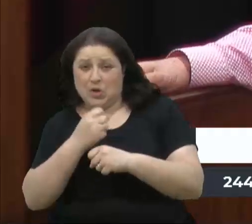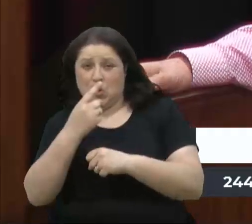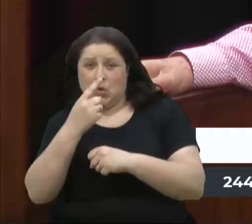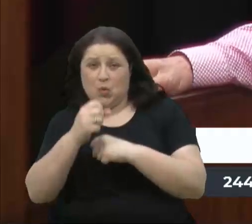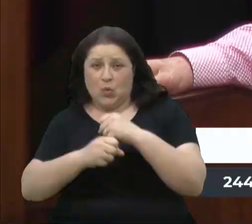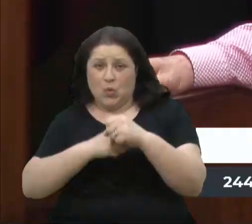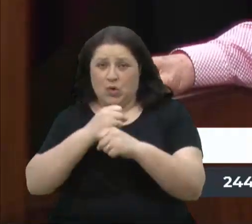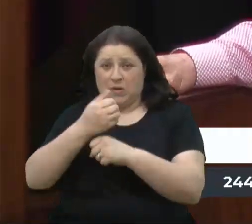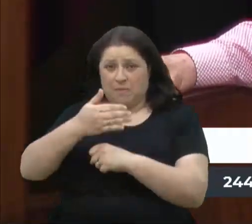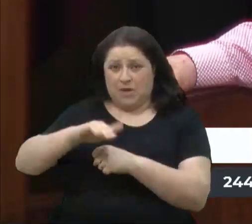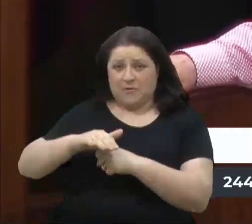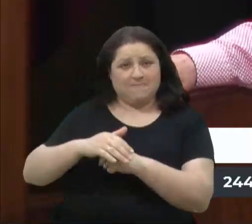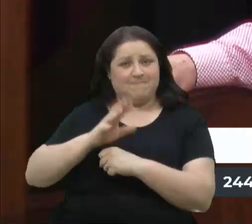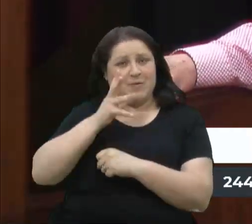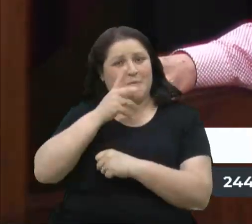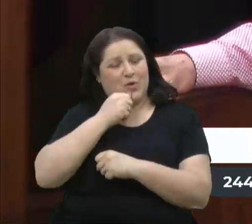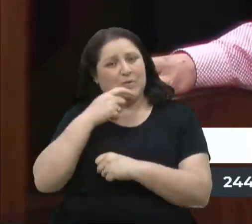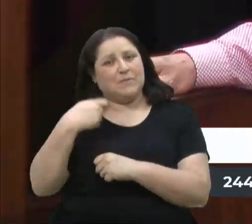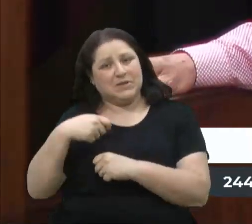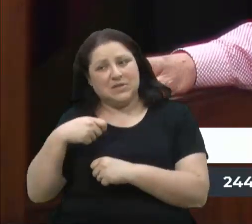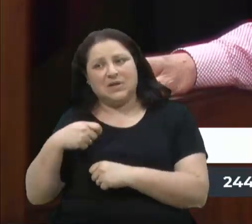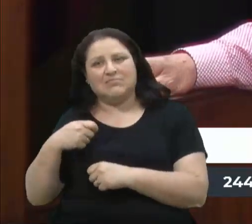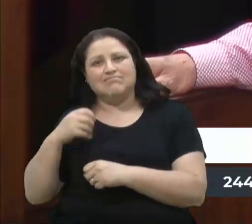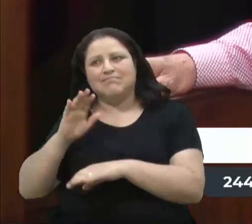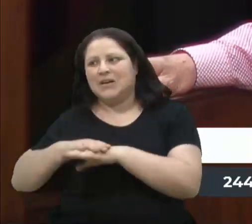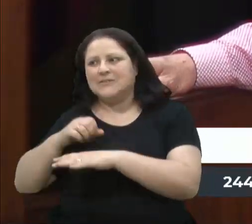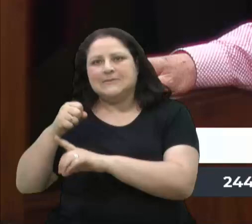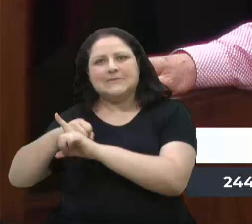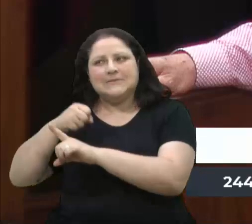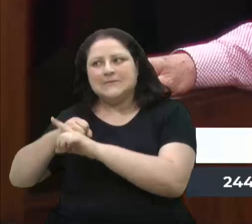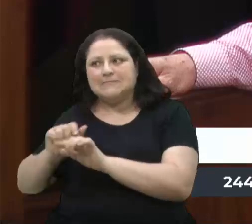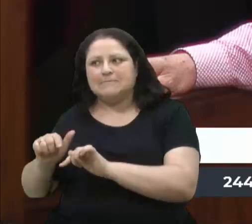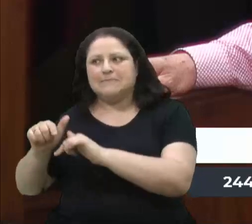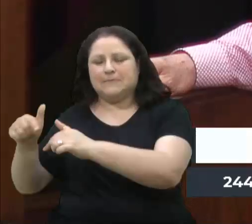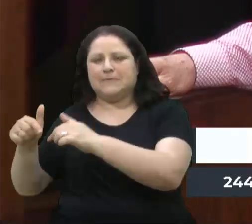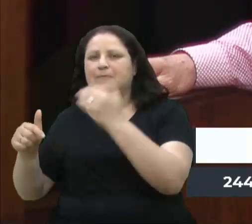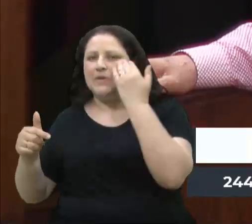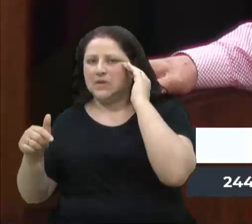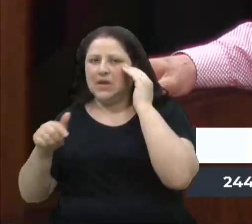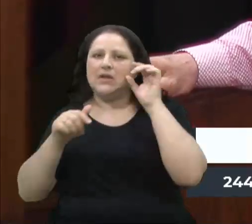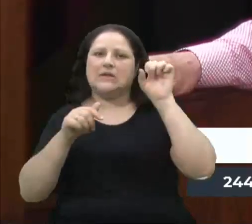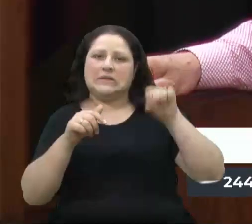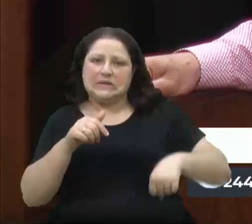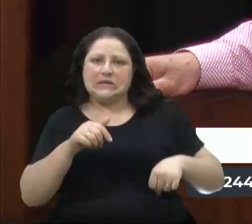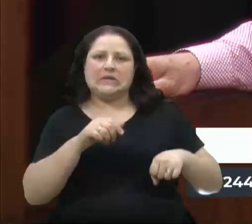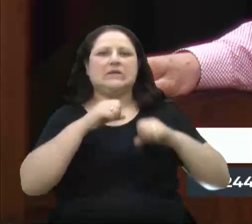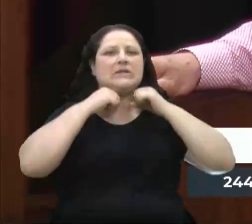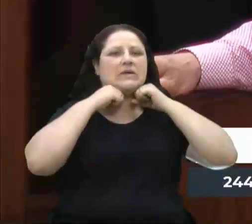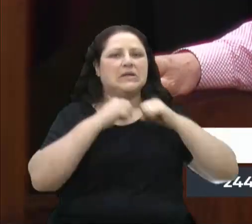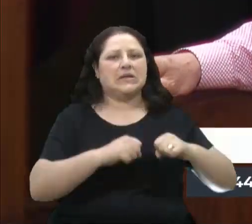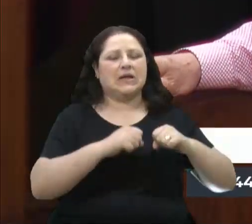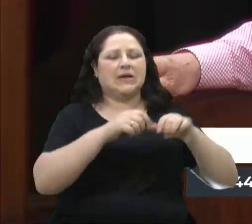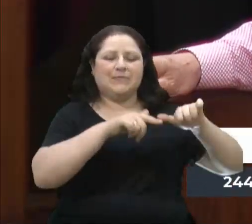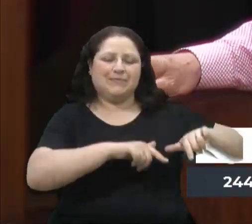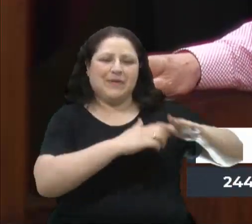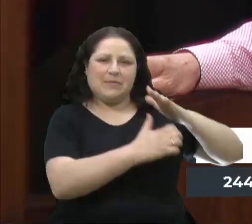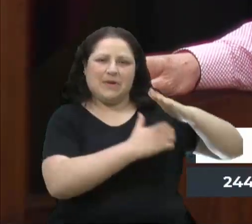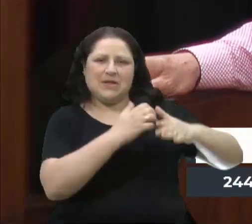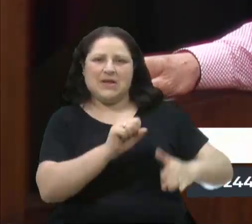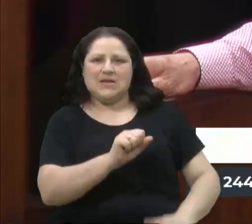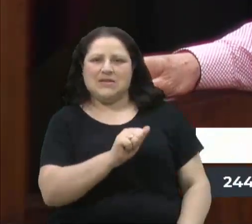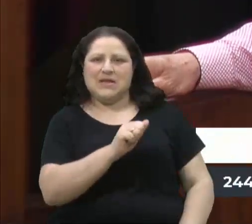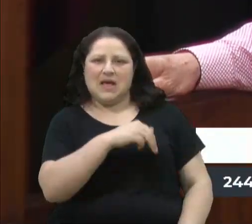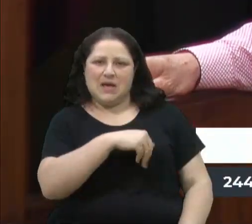avançar sobre isso. Dá para entender que o SAMAI tem boa vontade, sempre fez a sua parte, os